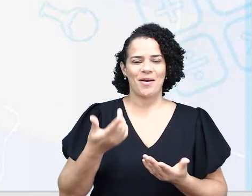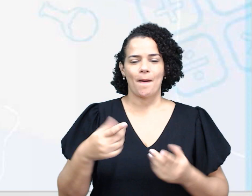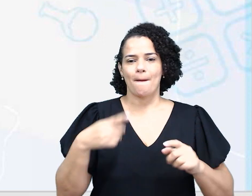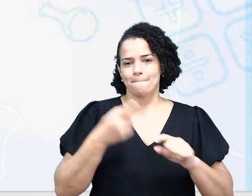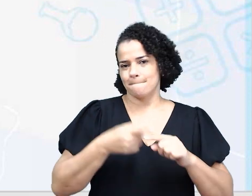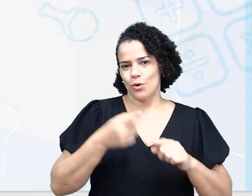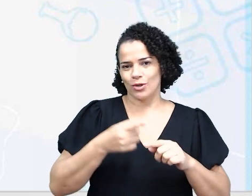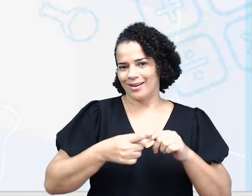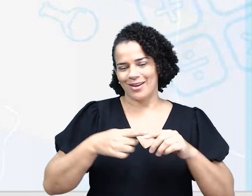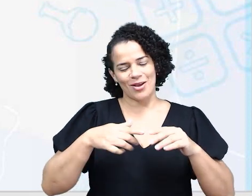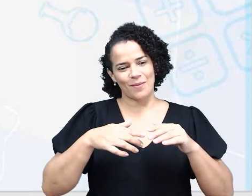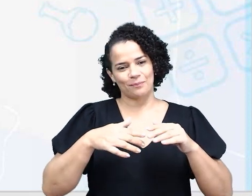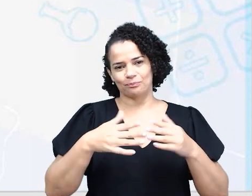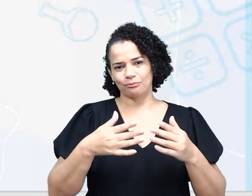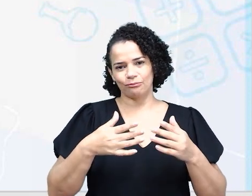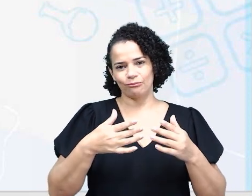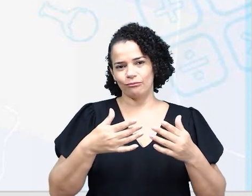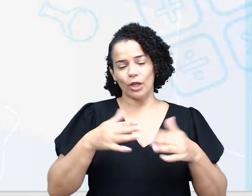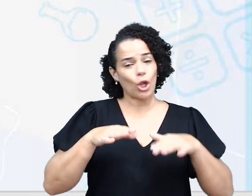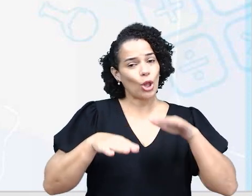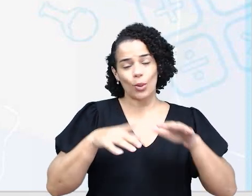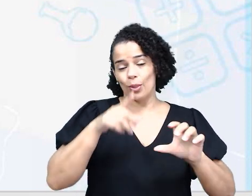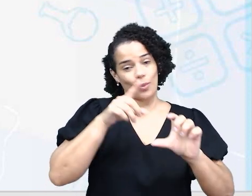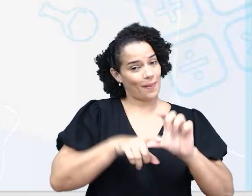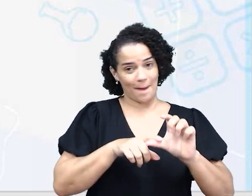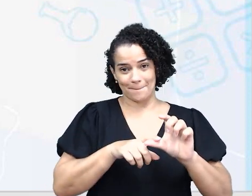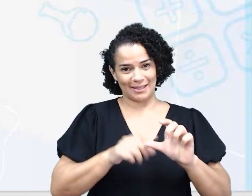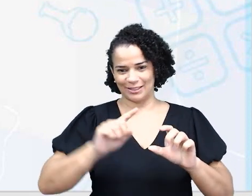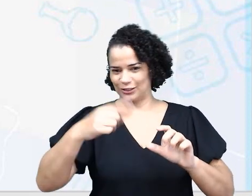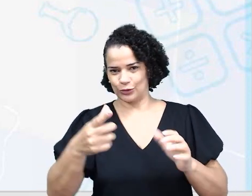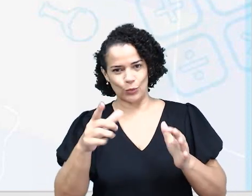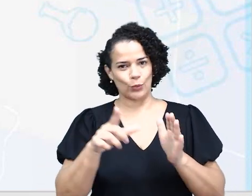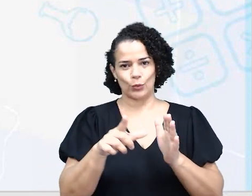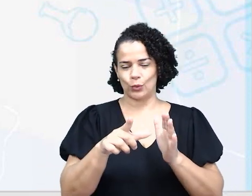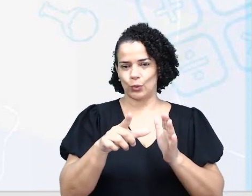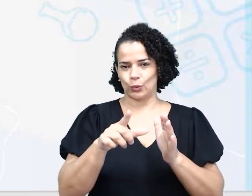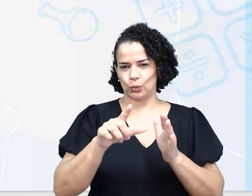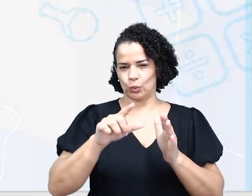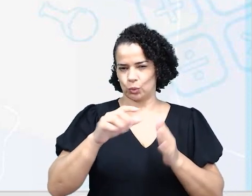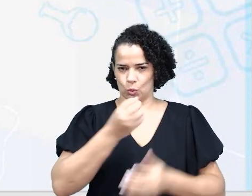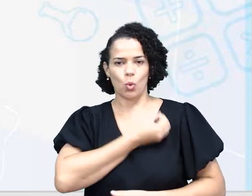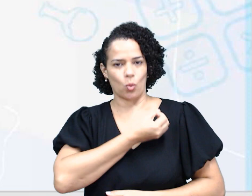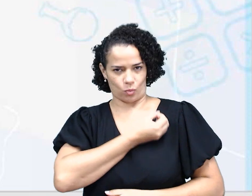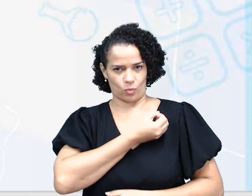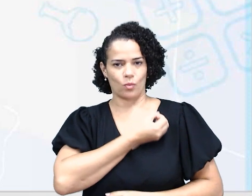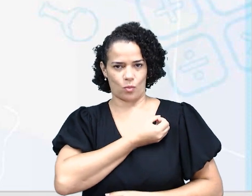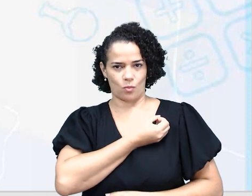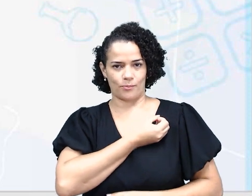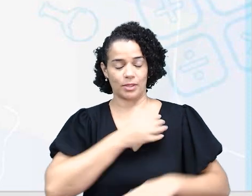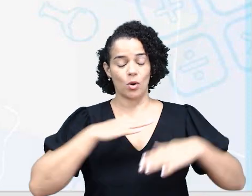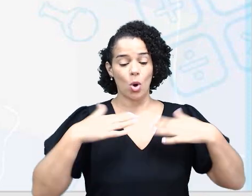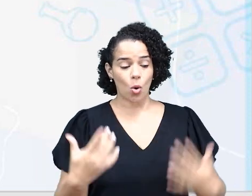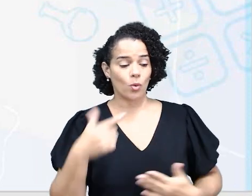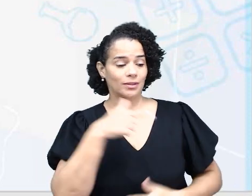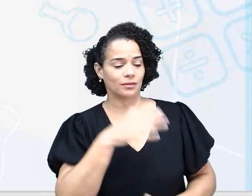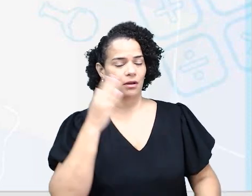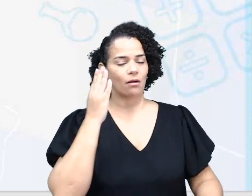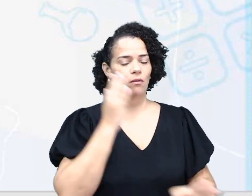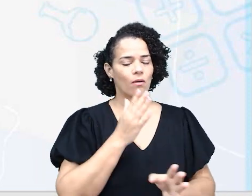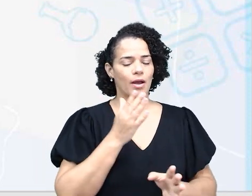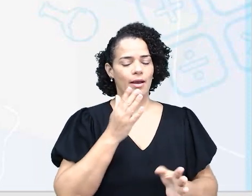o 19 sem precisar escrever o 2. Um número não está dependendo do outro. Então, quando isso acontece, que não existe